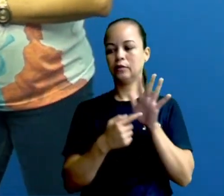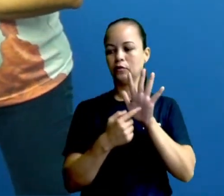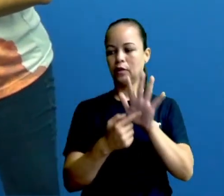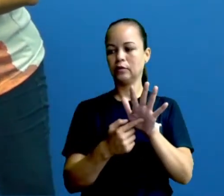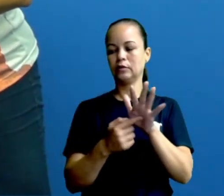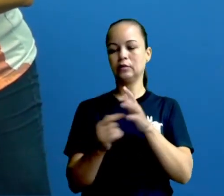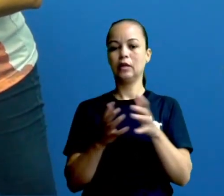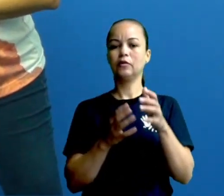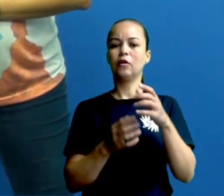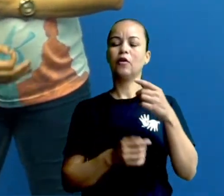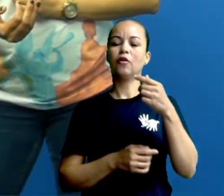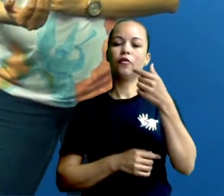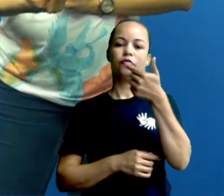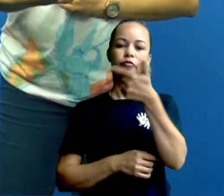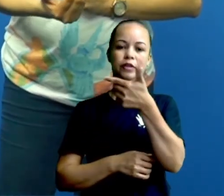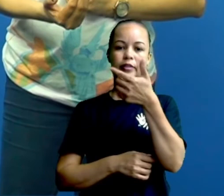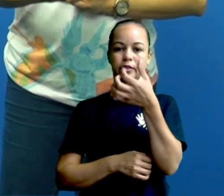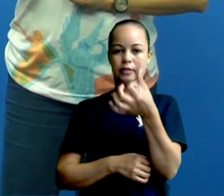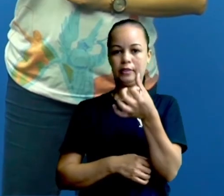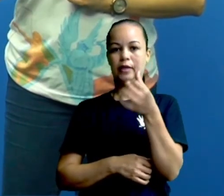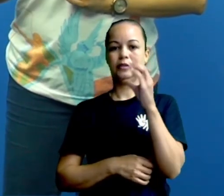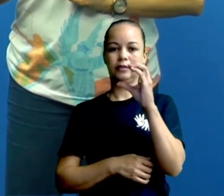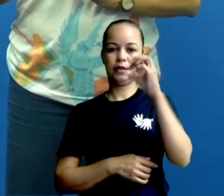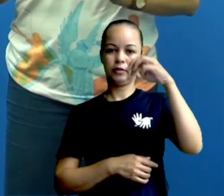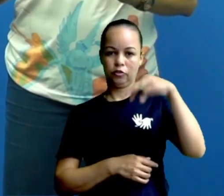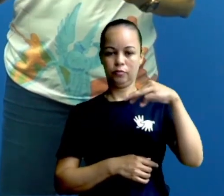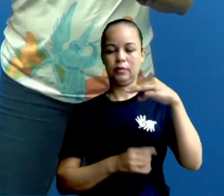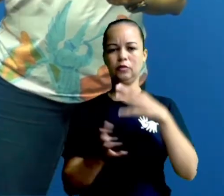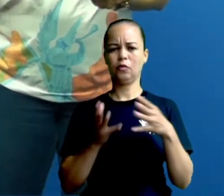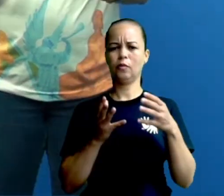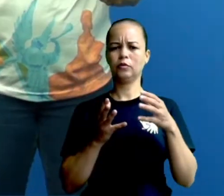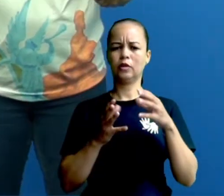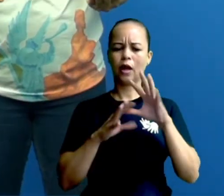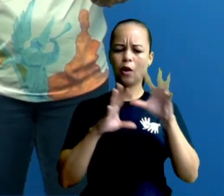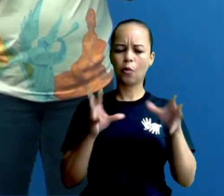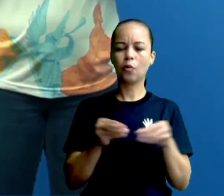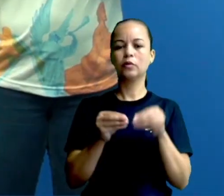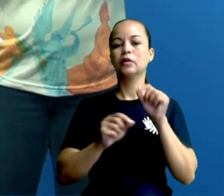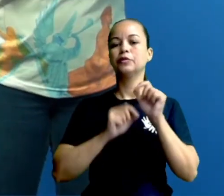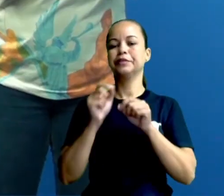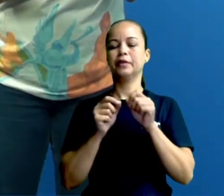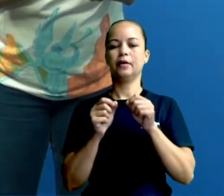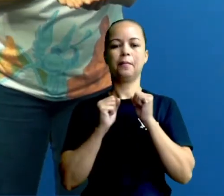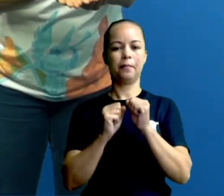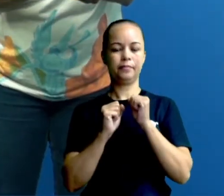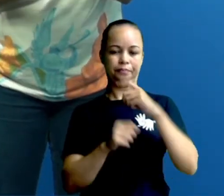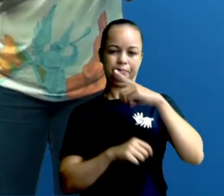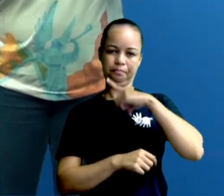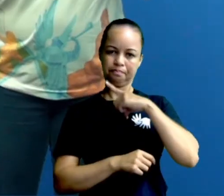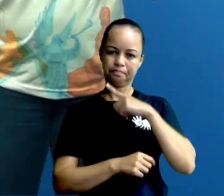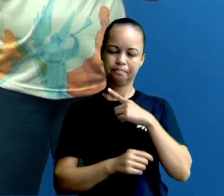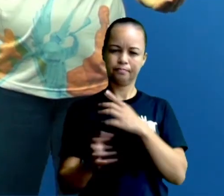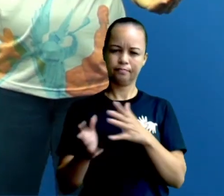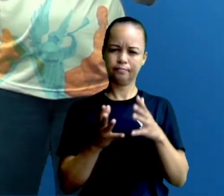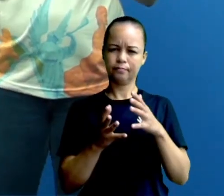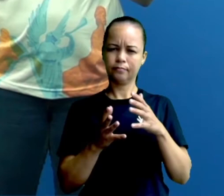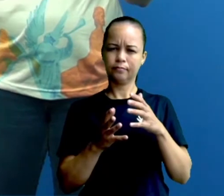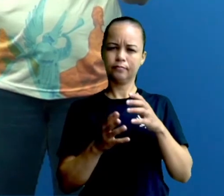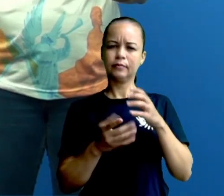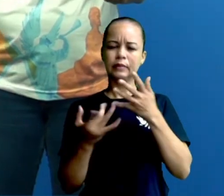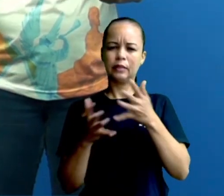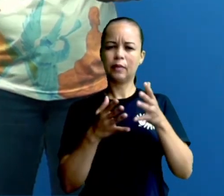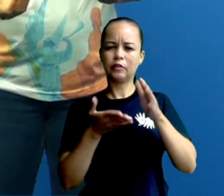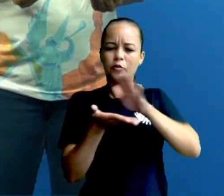formar, 26 centímetros. E a gente pode chegar à conclusão que podem ter figuras